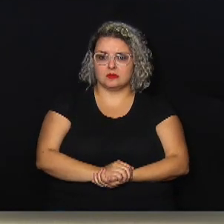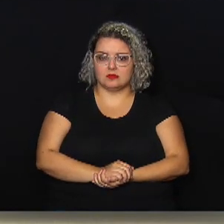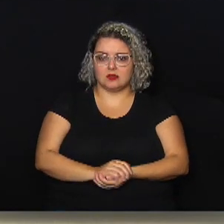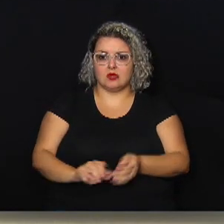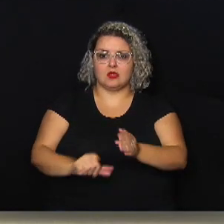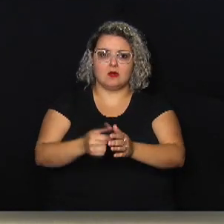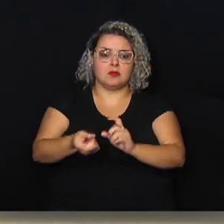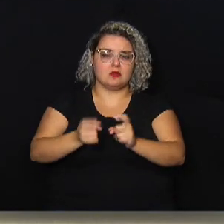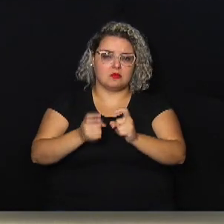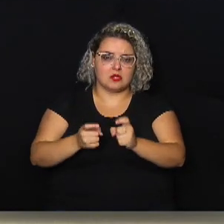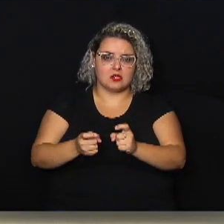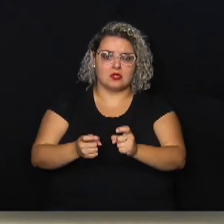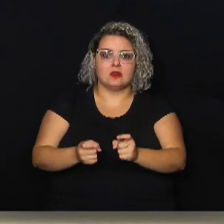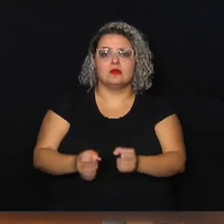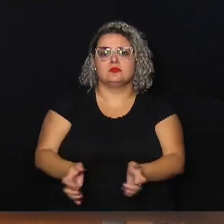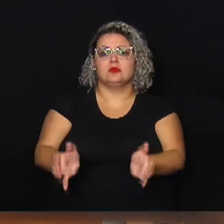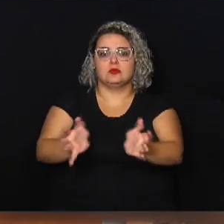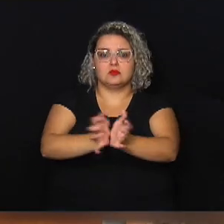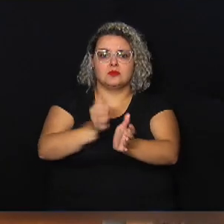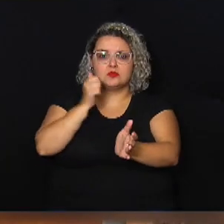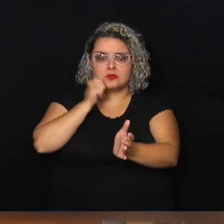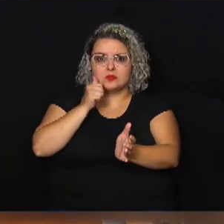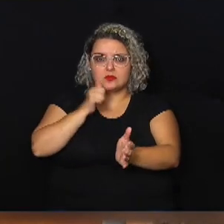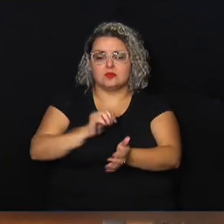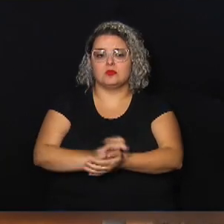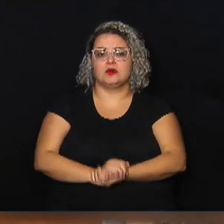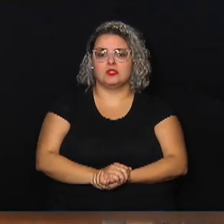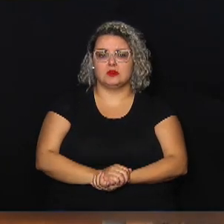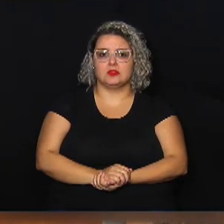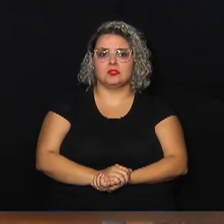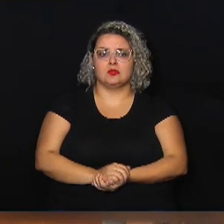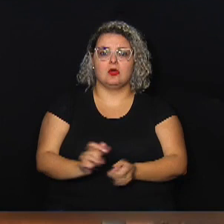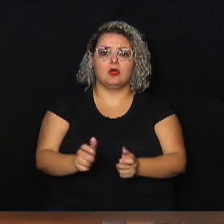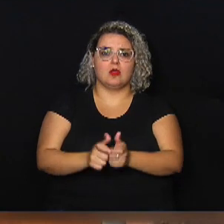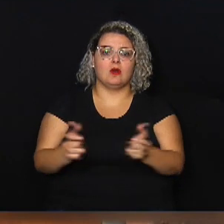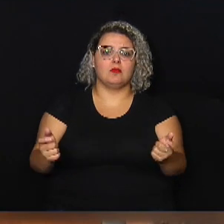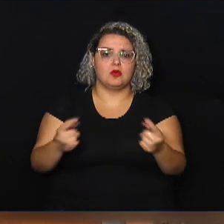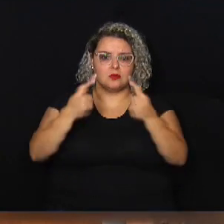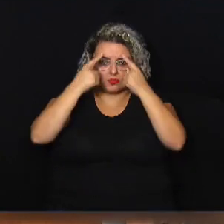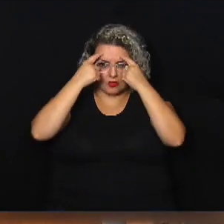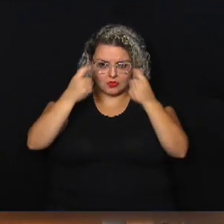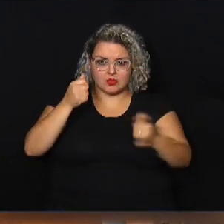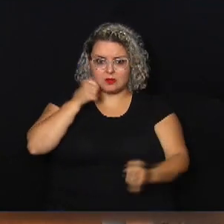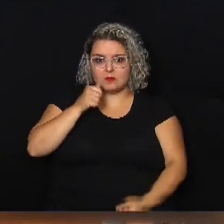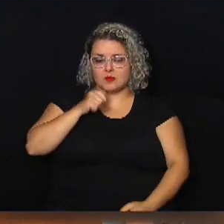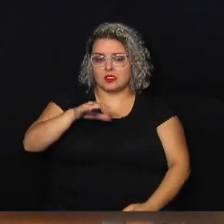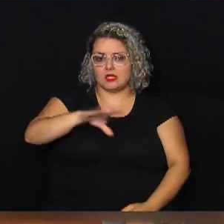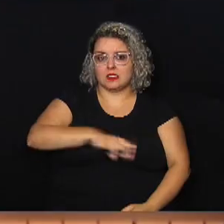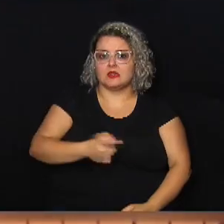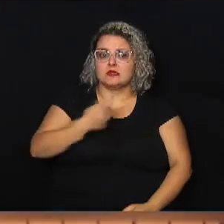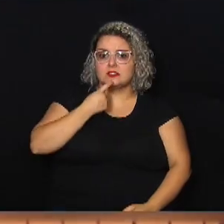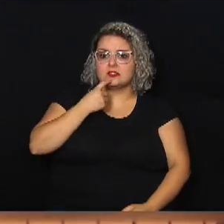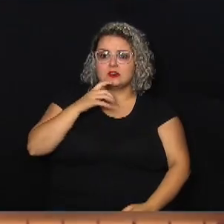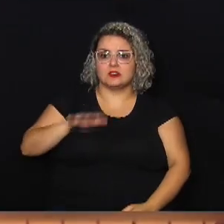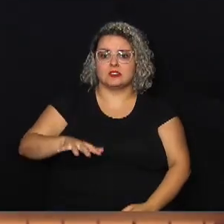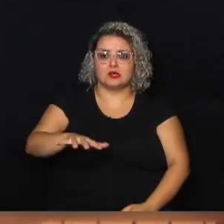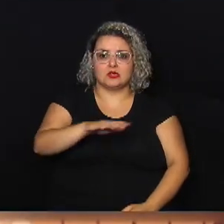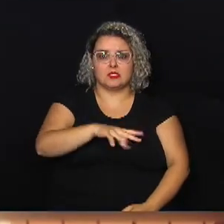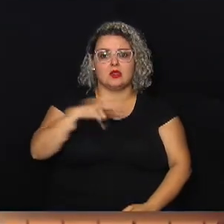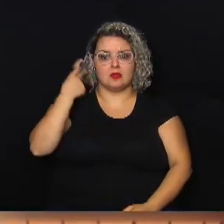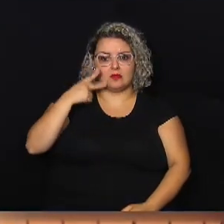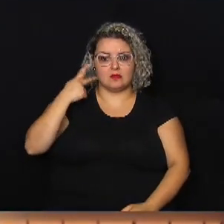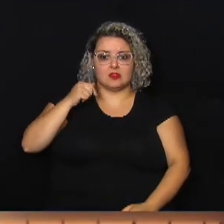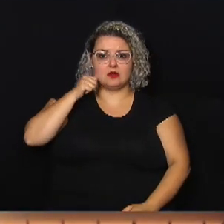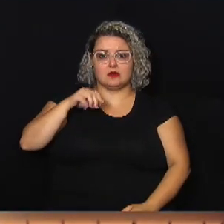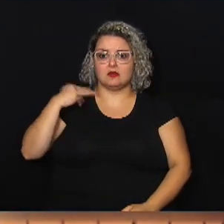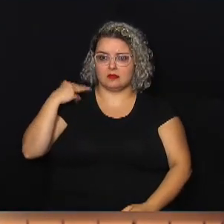do ano da Comissão da Mulher focou no aumento da violência contra as mulheres em Campinas e região. A vereadora Mariana